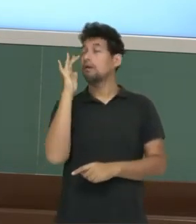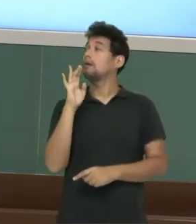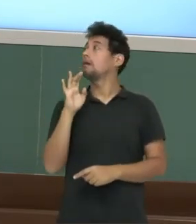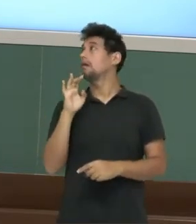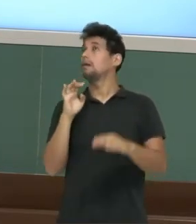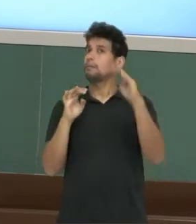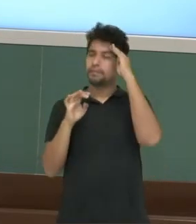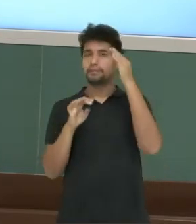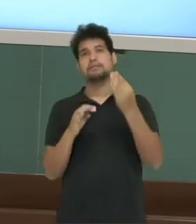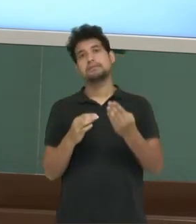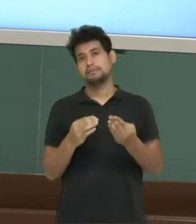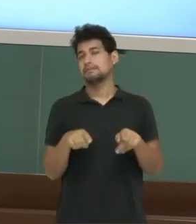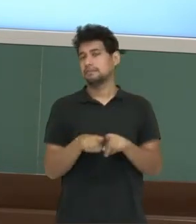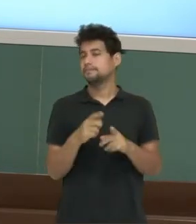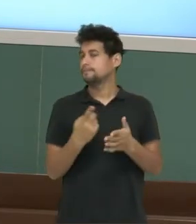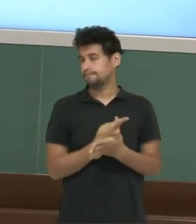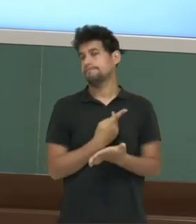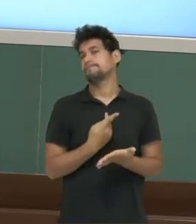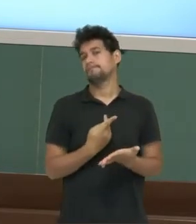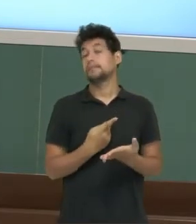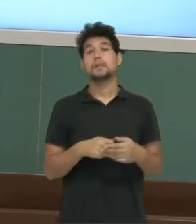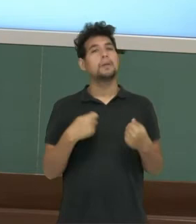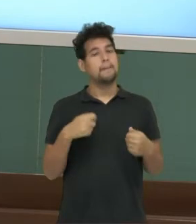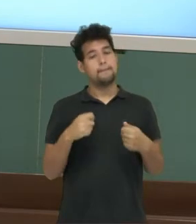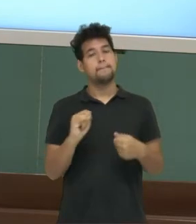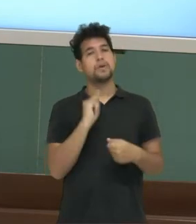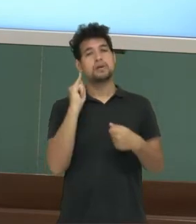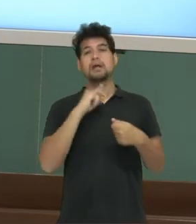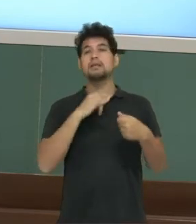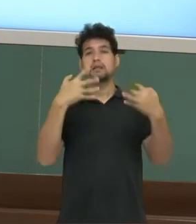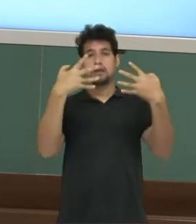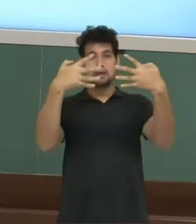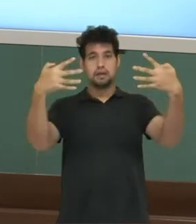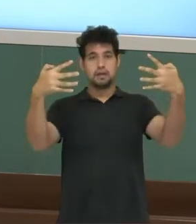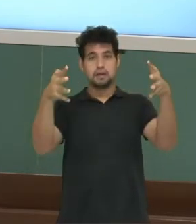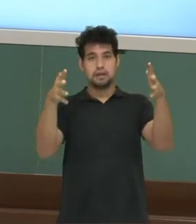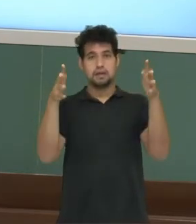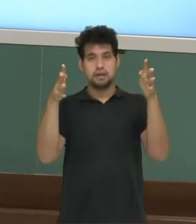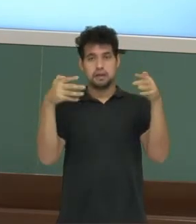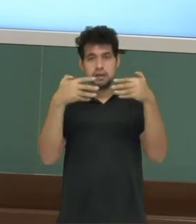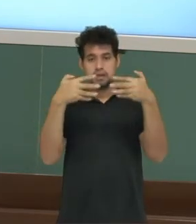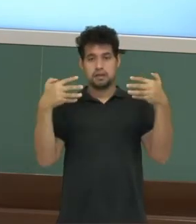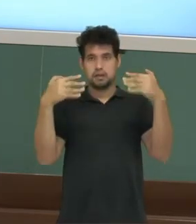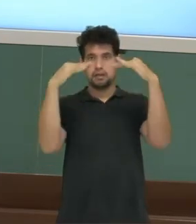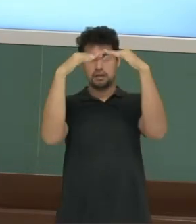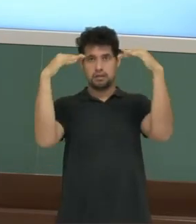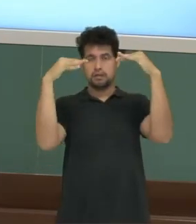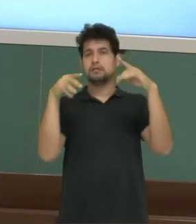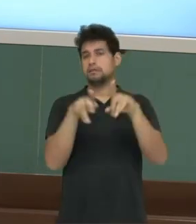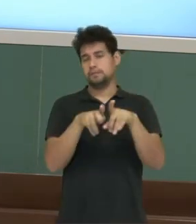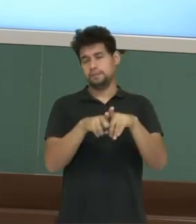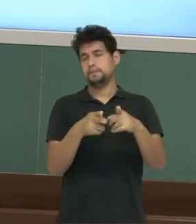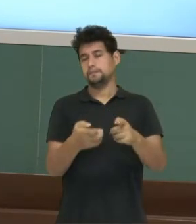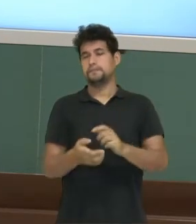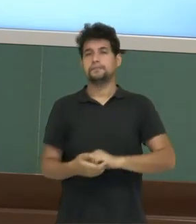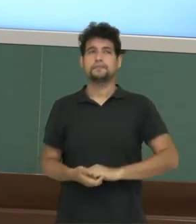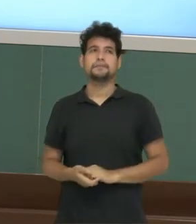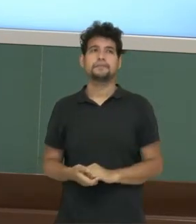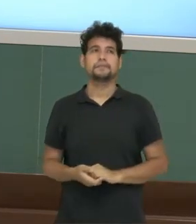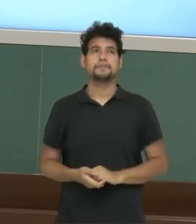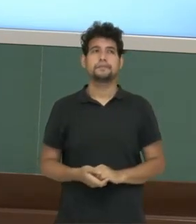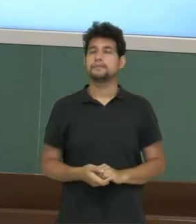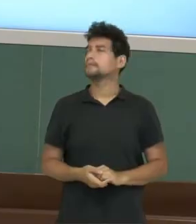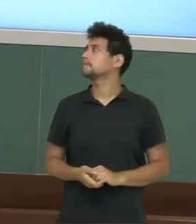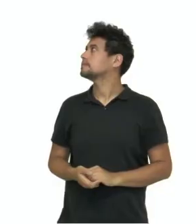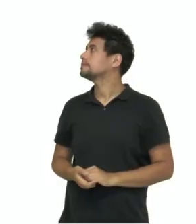de atletismo acertando um atleta. Então, por isso existe essa proteção no local do arremesso do disco. Então, olha